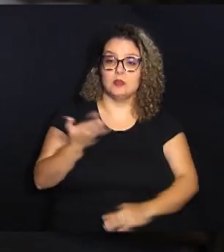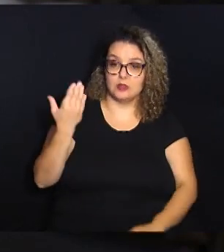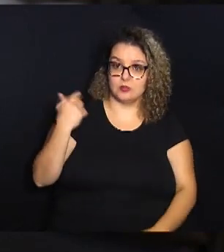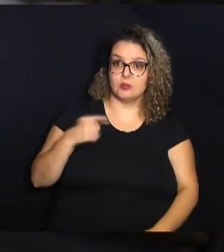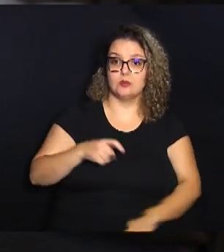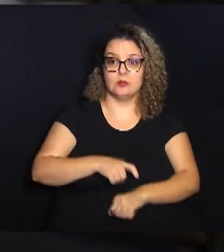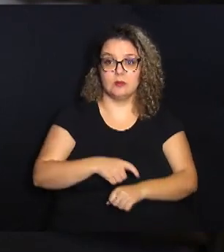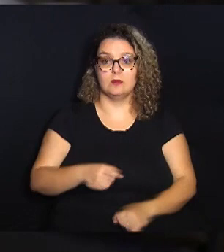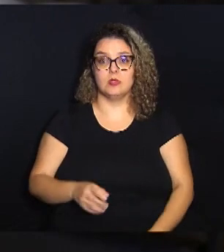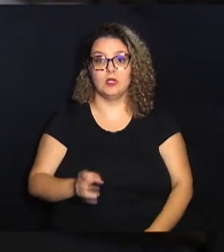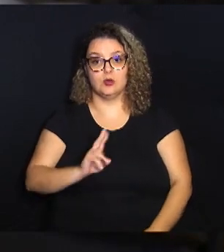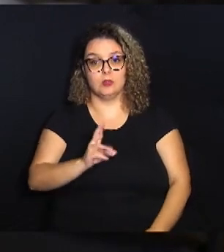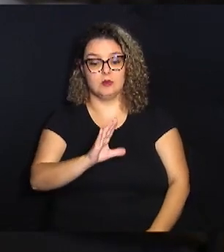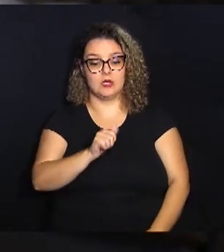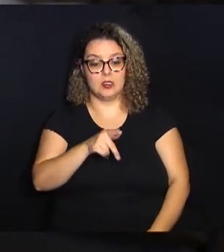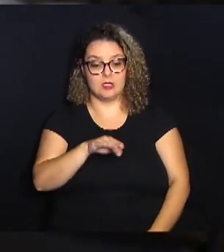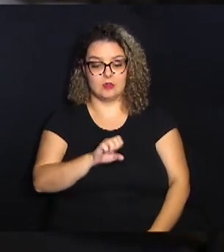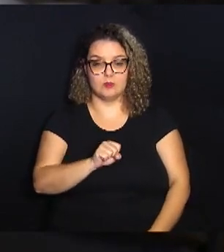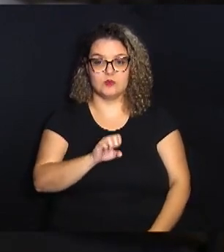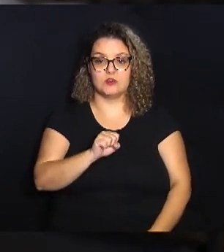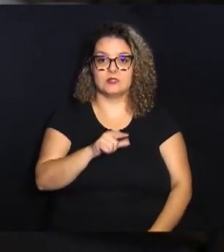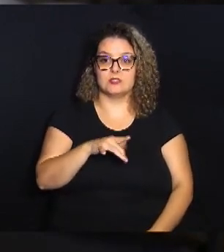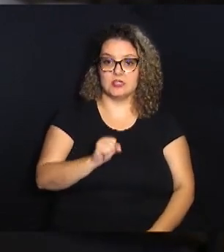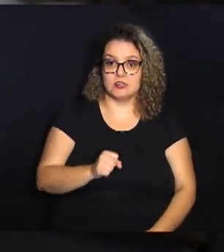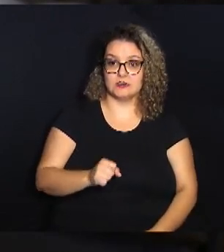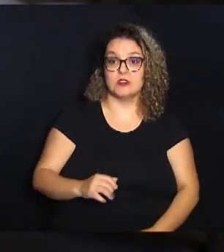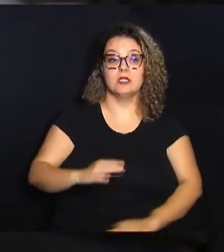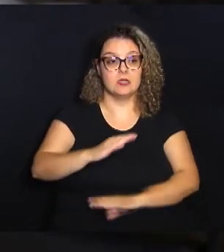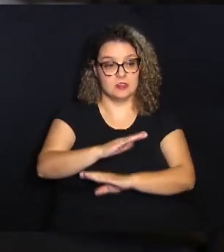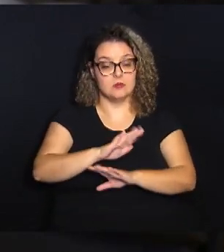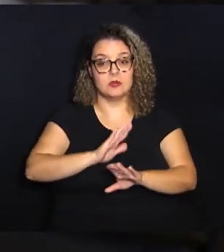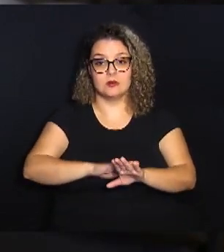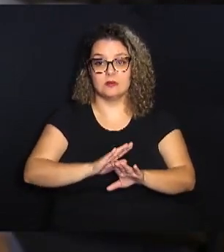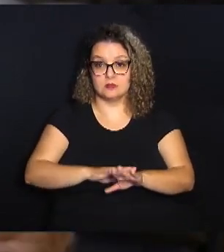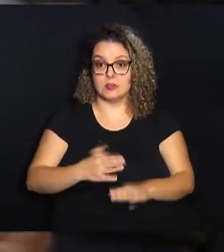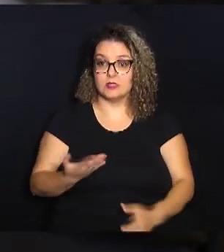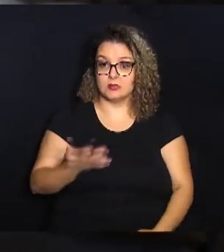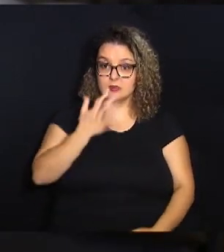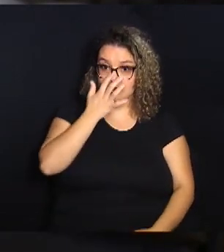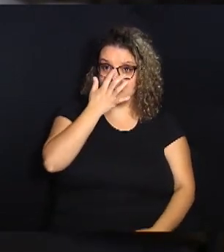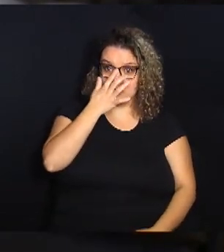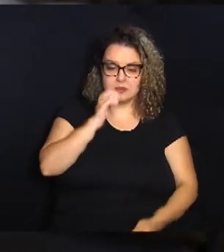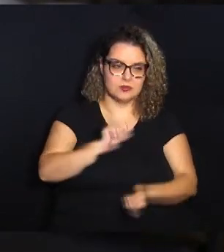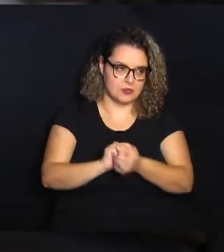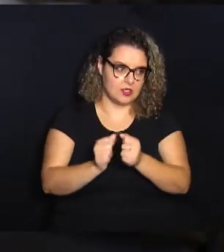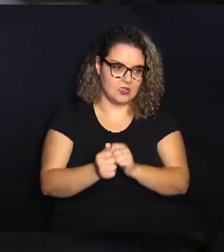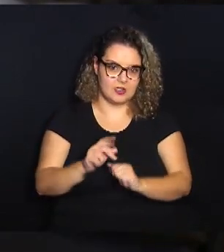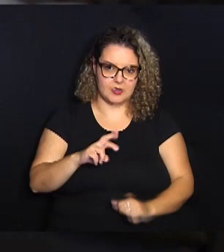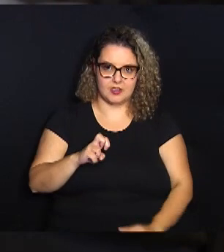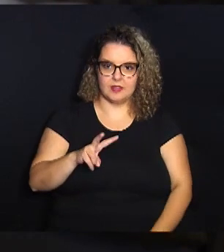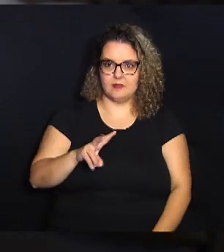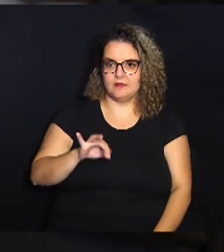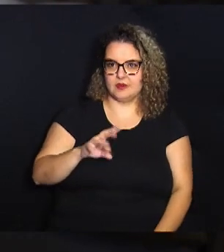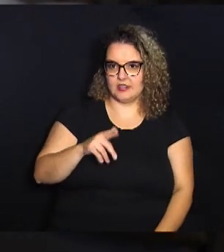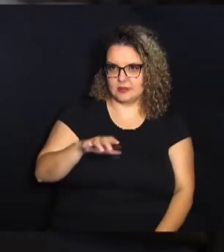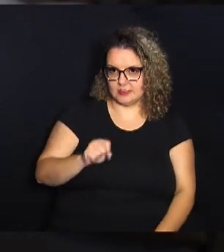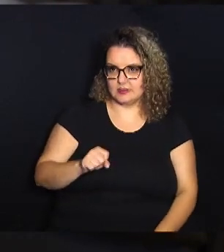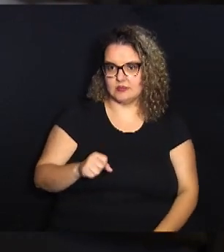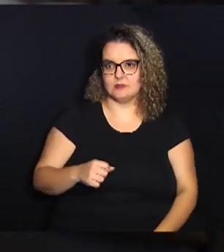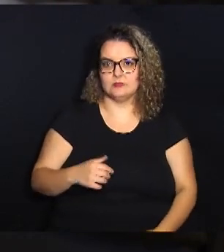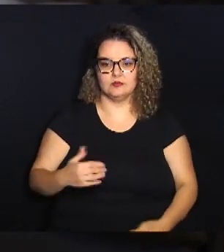nome de Campos Sales. Então a Câmara, presente também nesse ato de revitalização da Avenida Campos